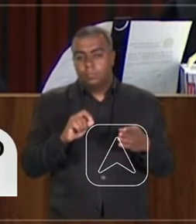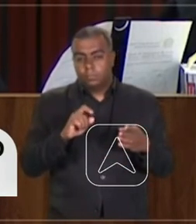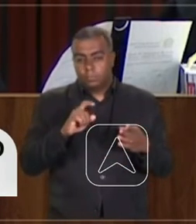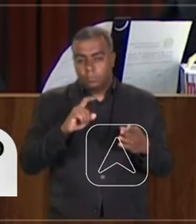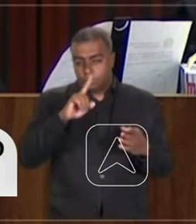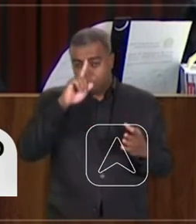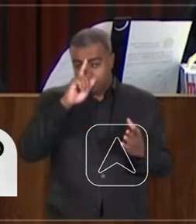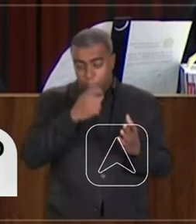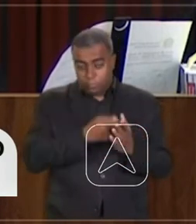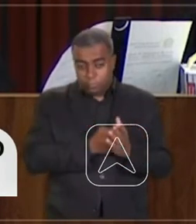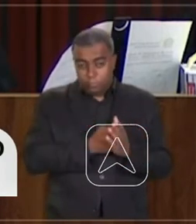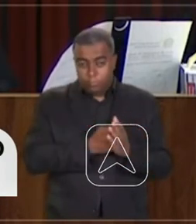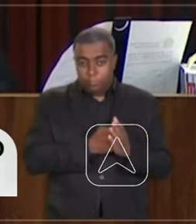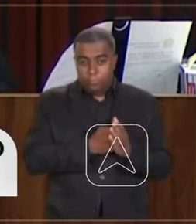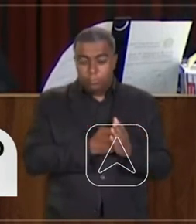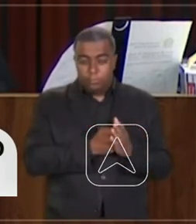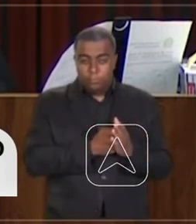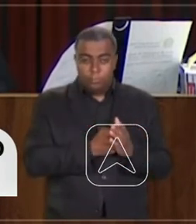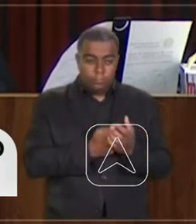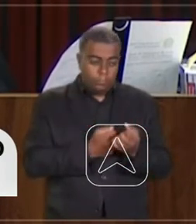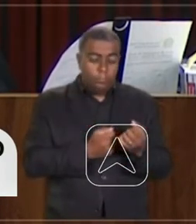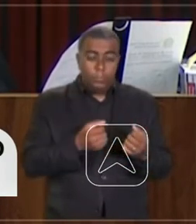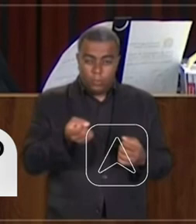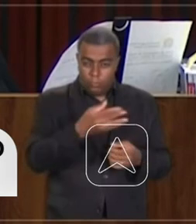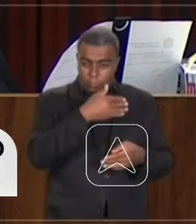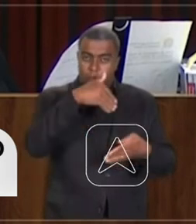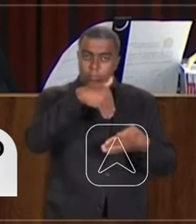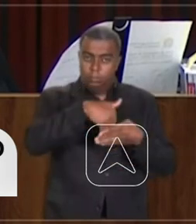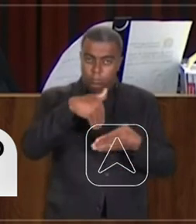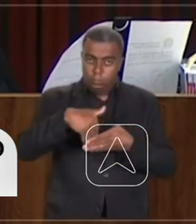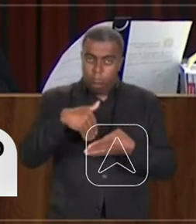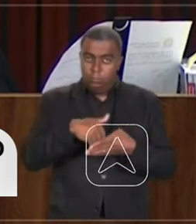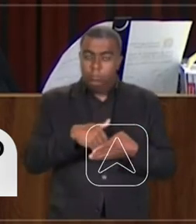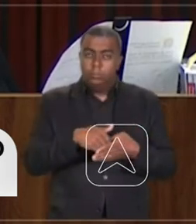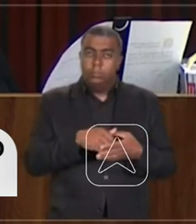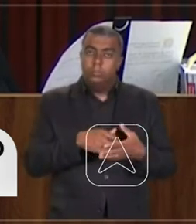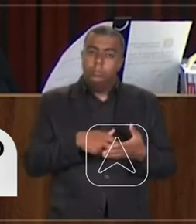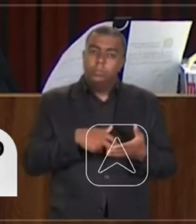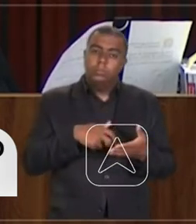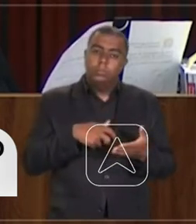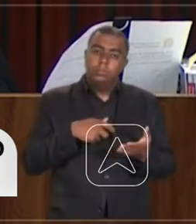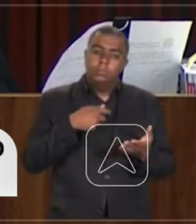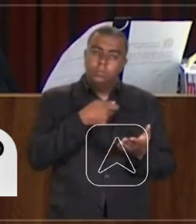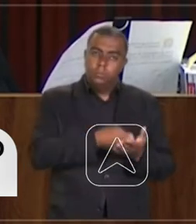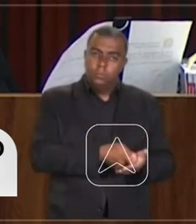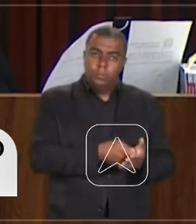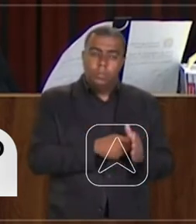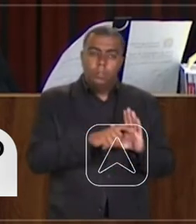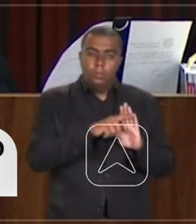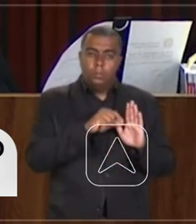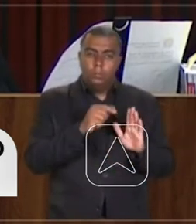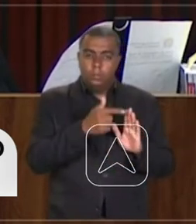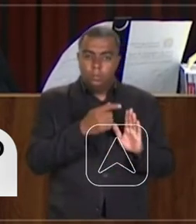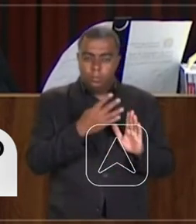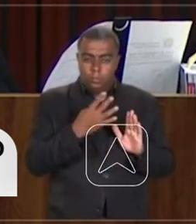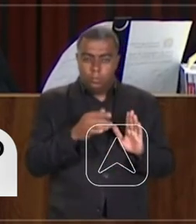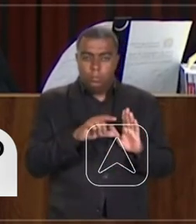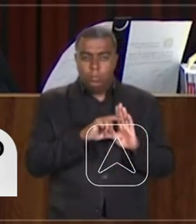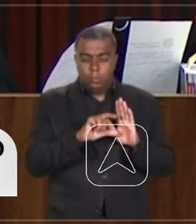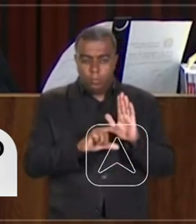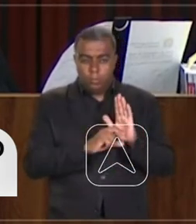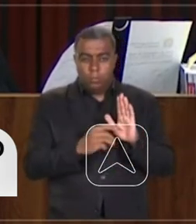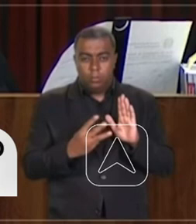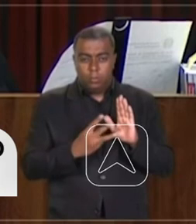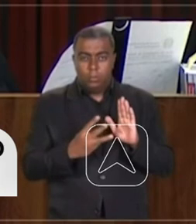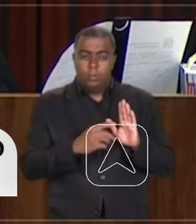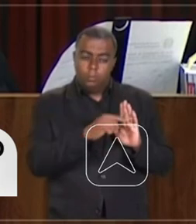determinar, em razão da nulidade, determinar novas eleições e aplicação do artigo 224, parágrafo 3º do Código Eleitoral, em razão